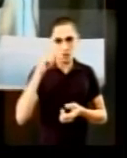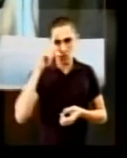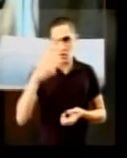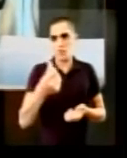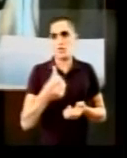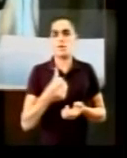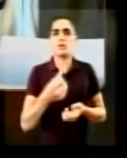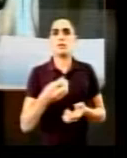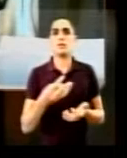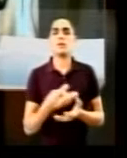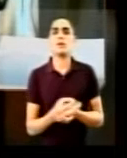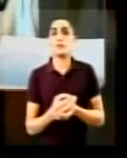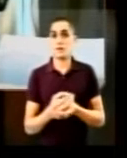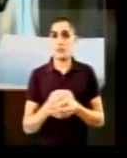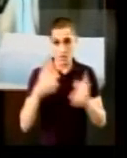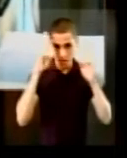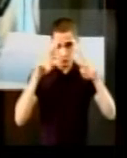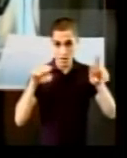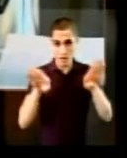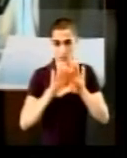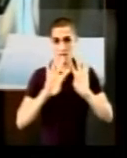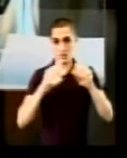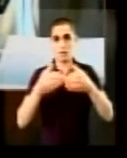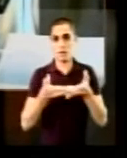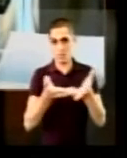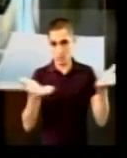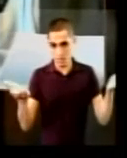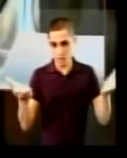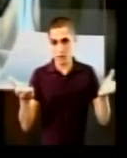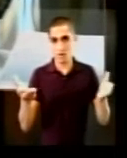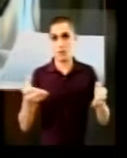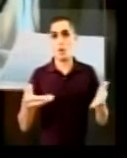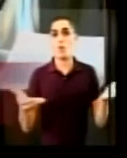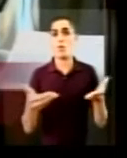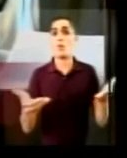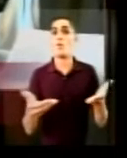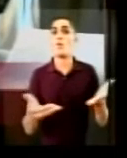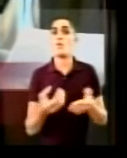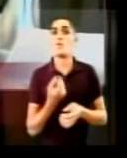é sexta-feira, nesta semana,